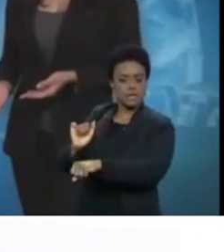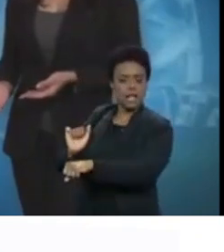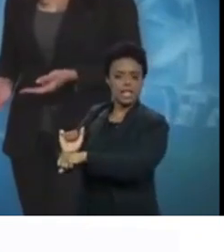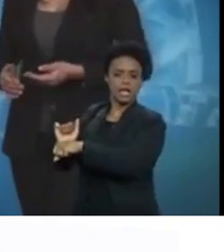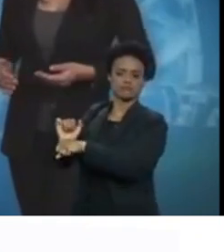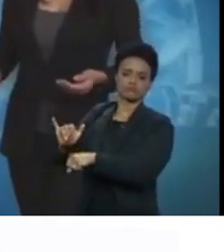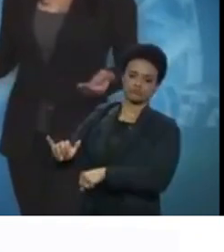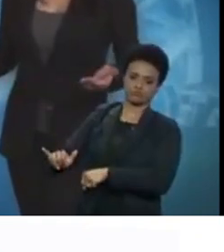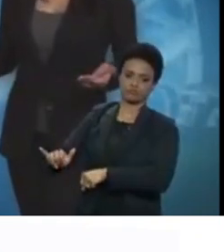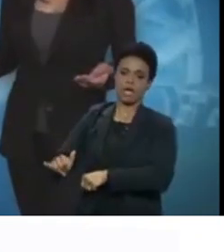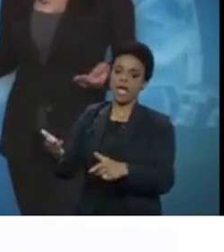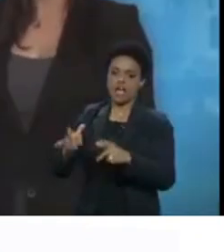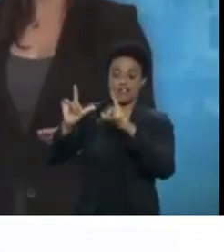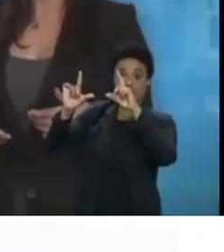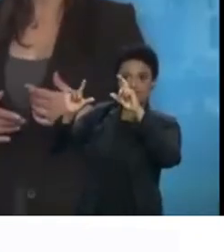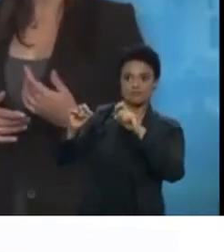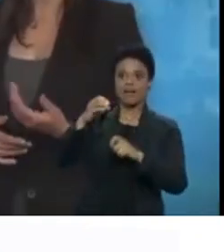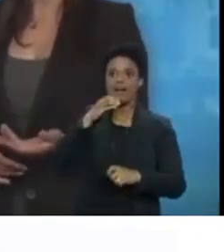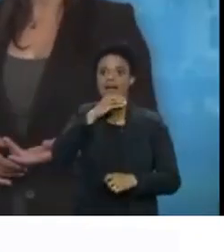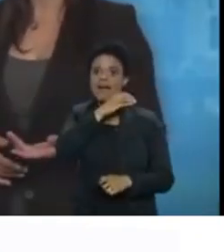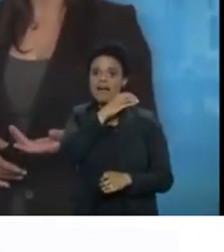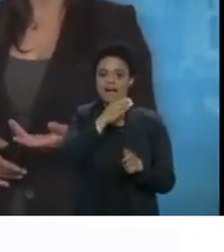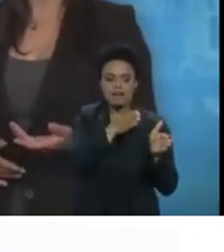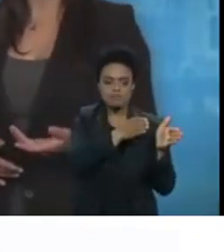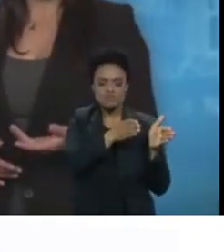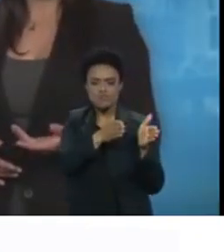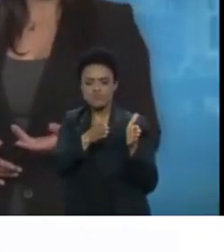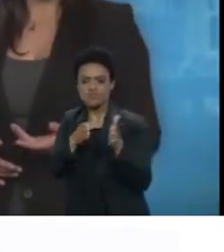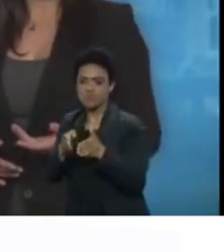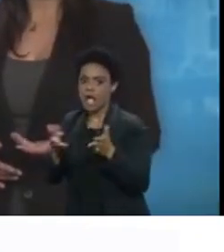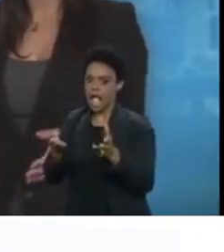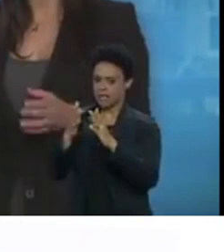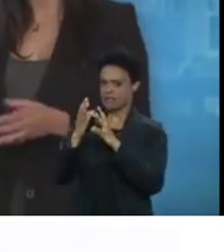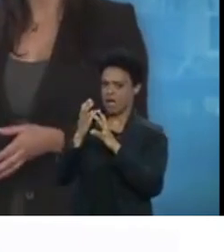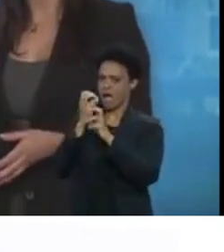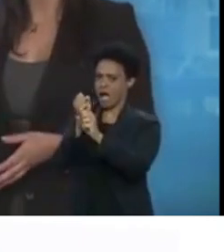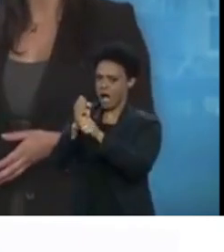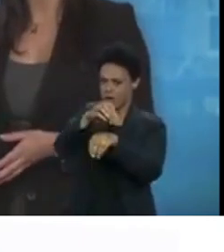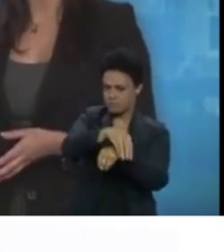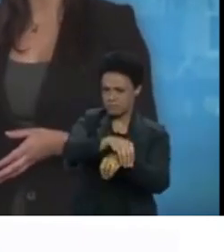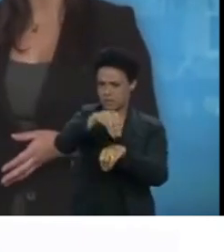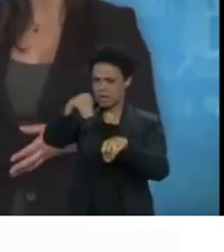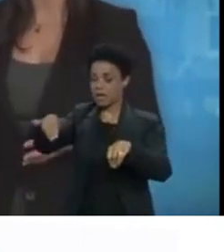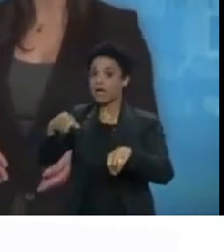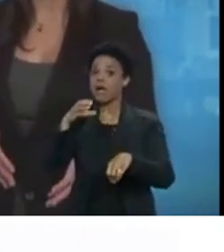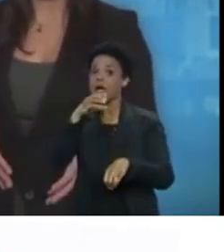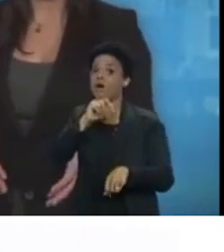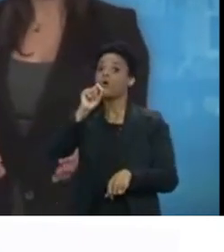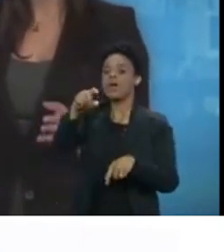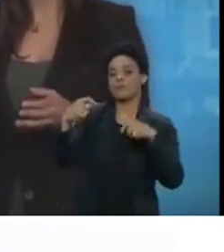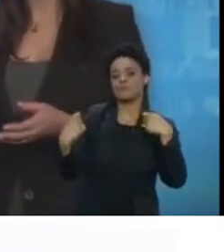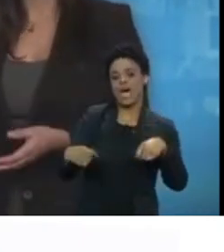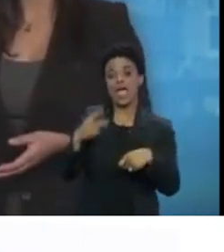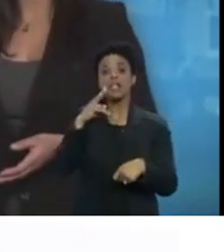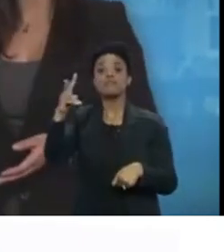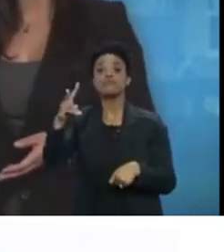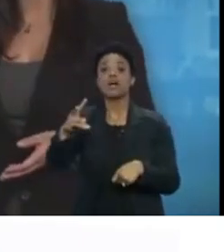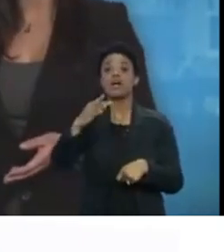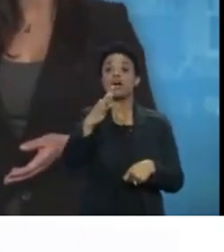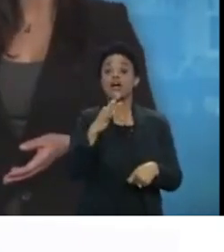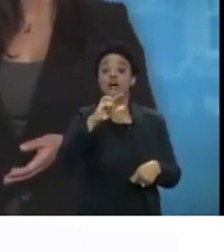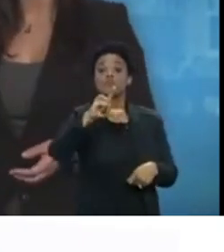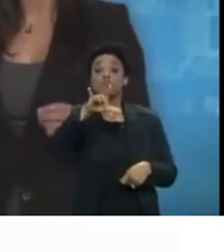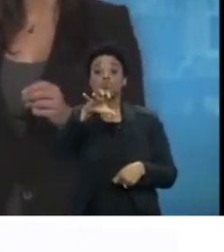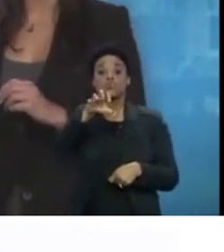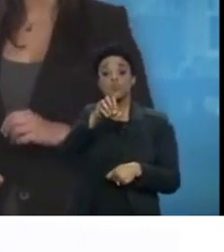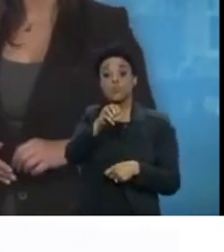da temperatura é linear. Para calcular a taxa de transferência de calor, nós partimos da definição de fluxo, que é a taxa de